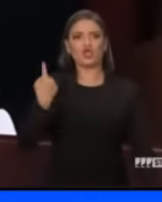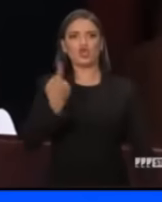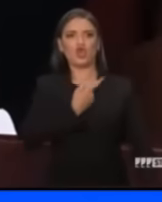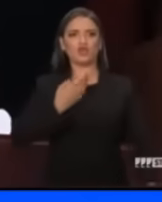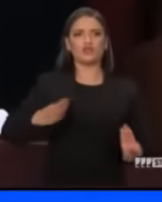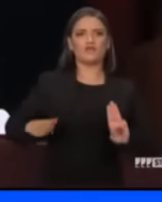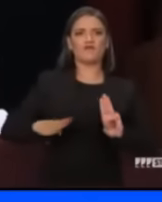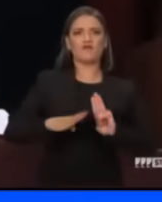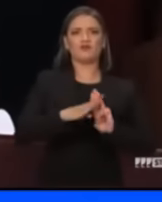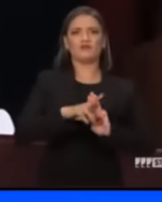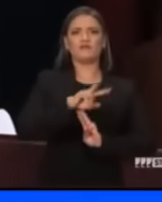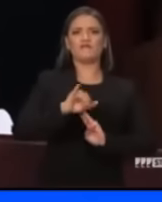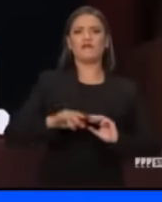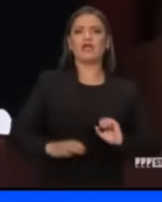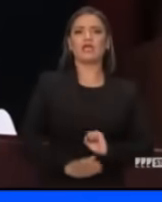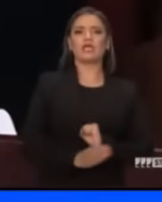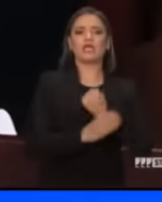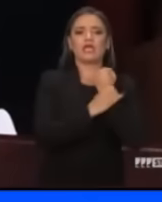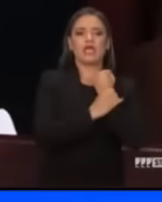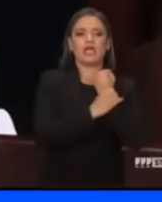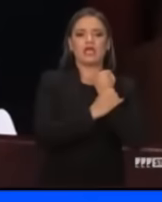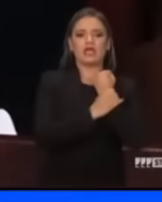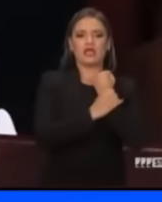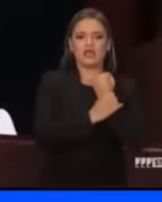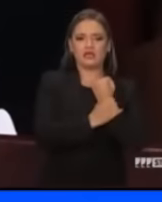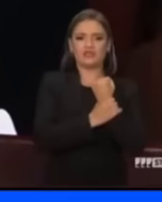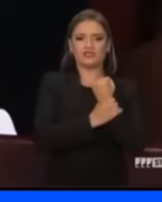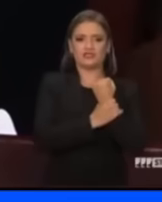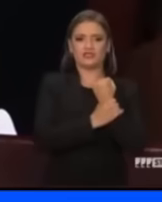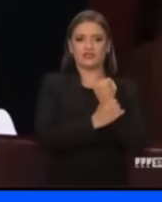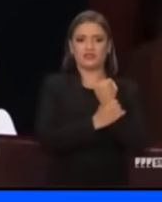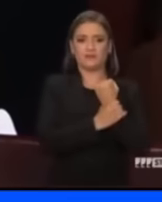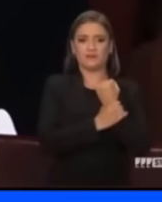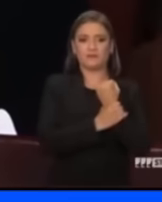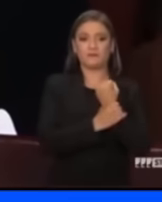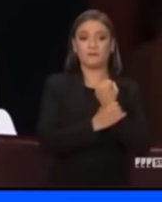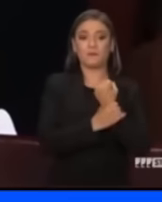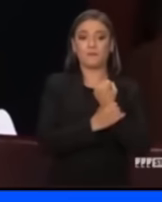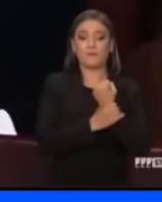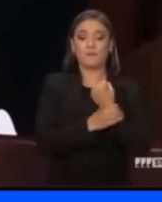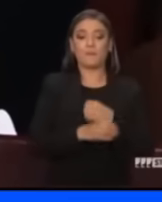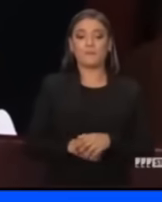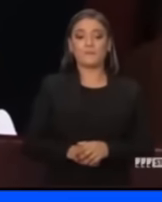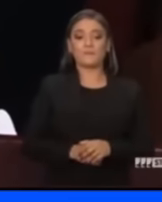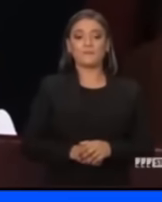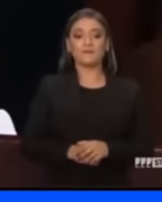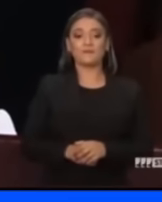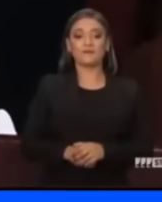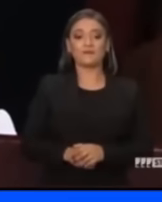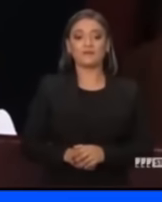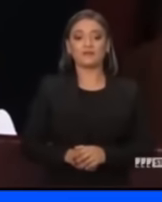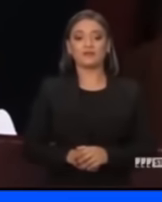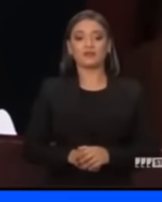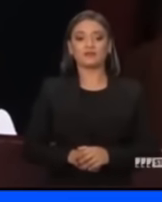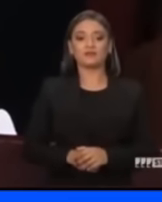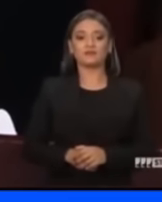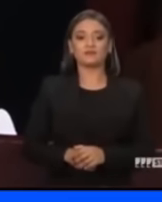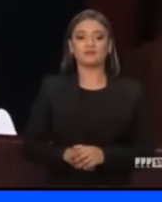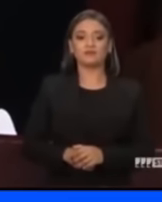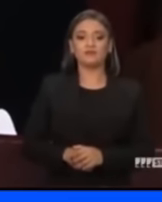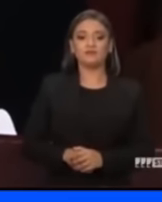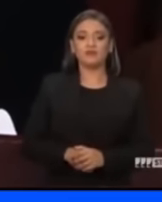irão garantir a lisura e precisam ser, nunca deixaram de responder